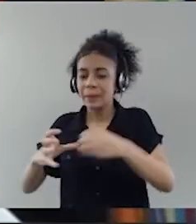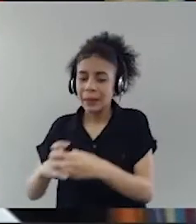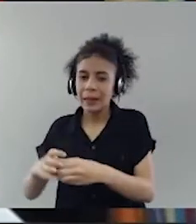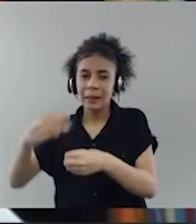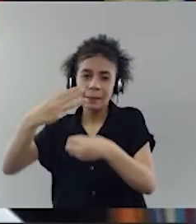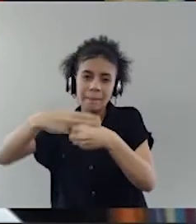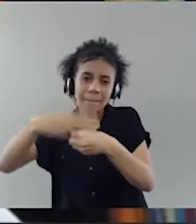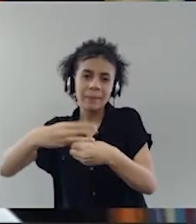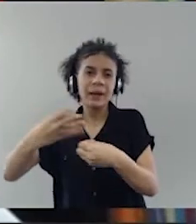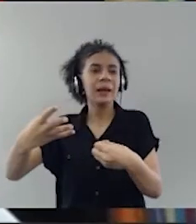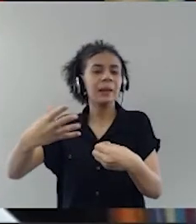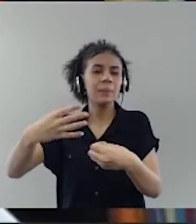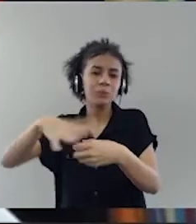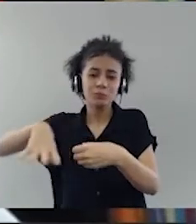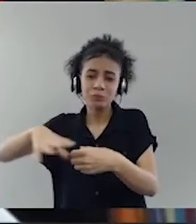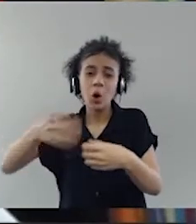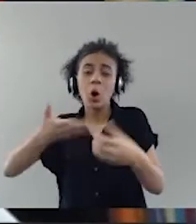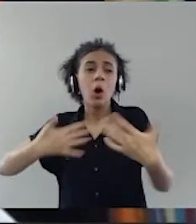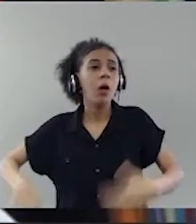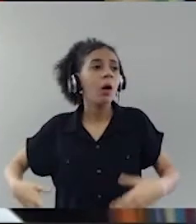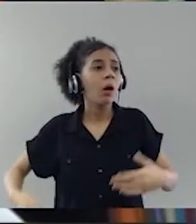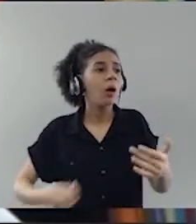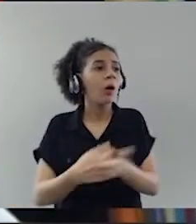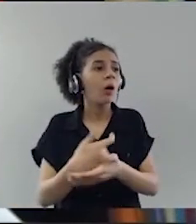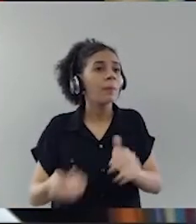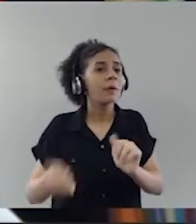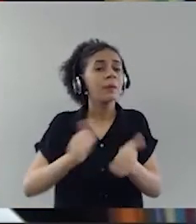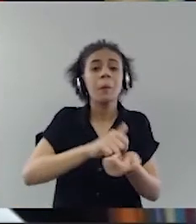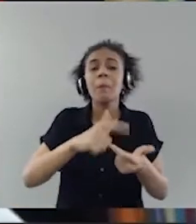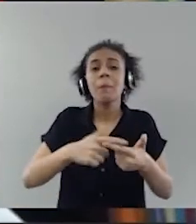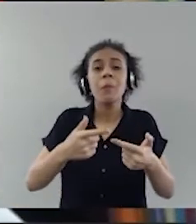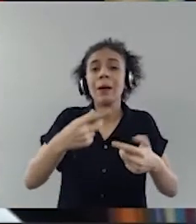e pequenos municípios, de conseguirem se adequar